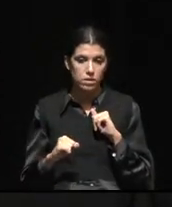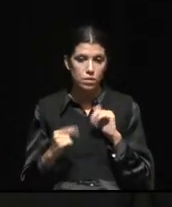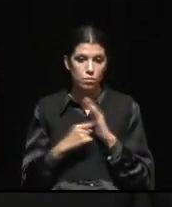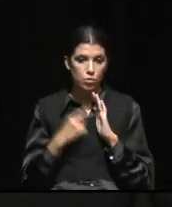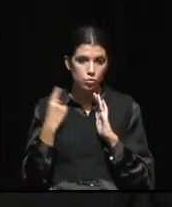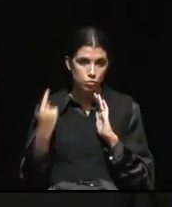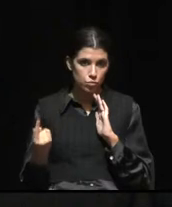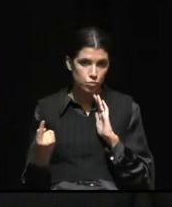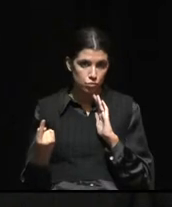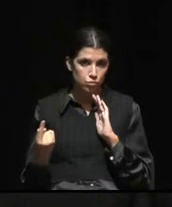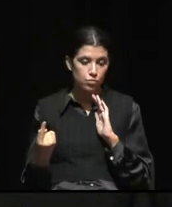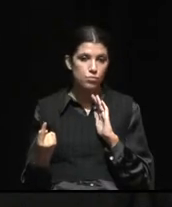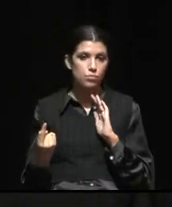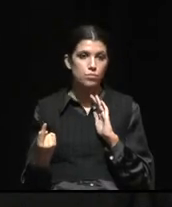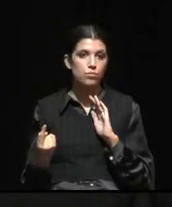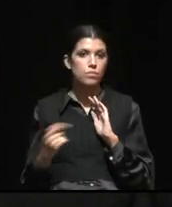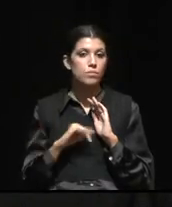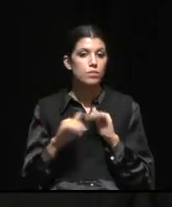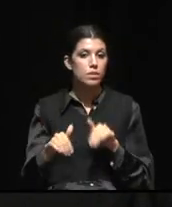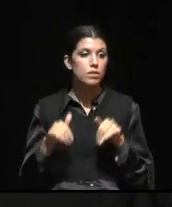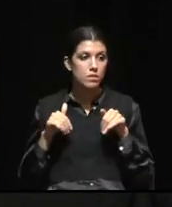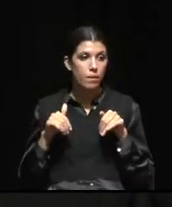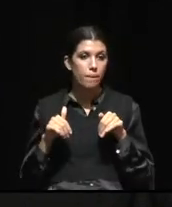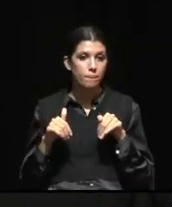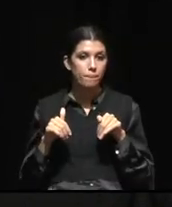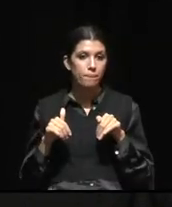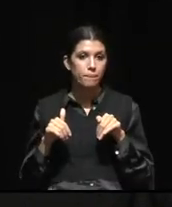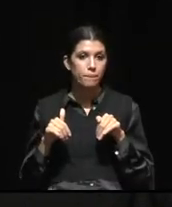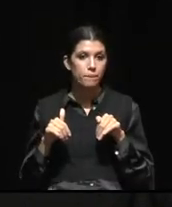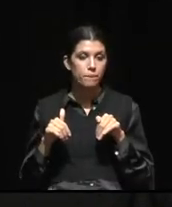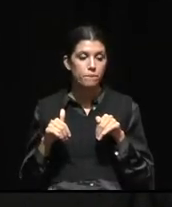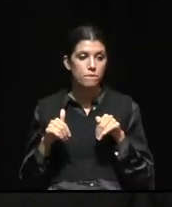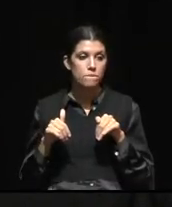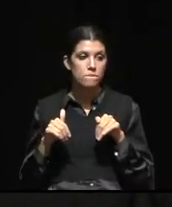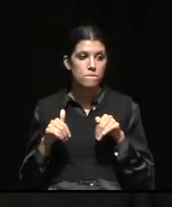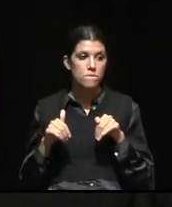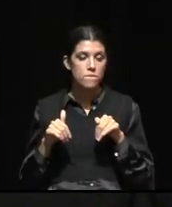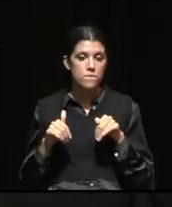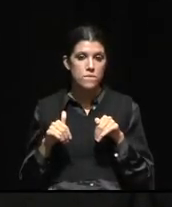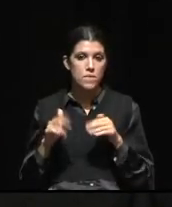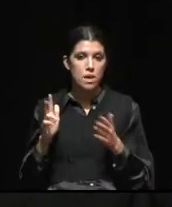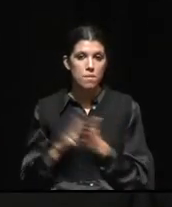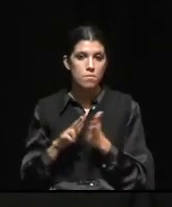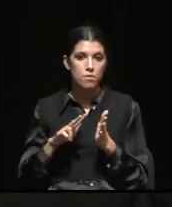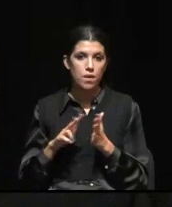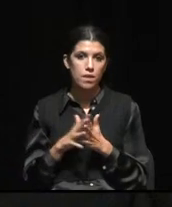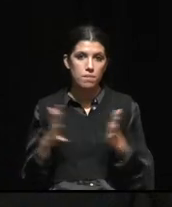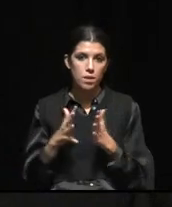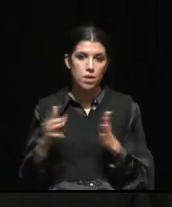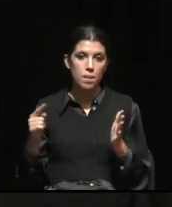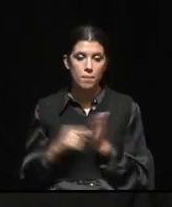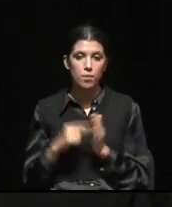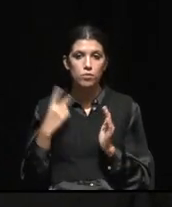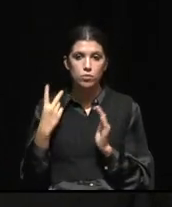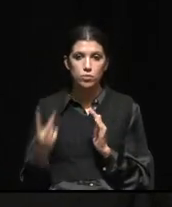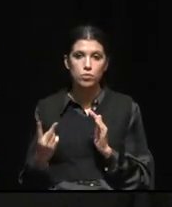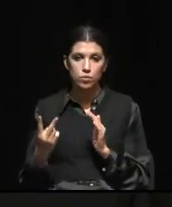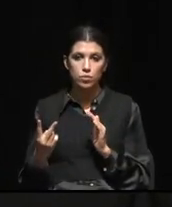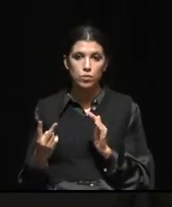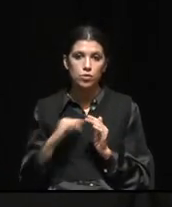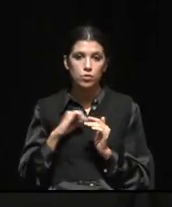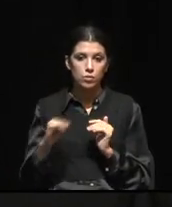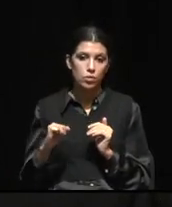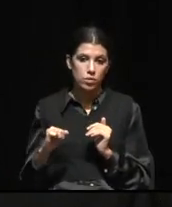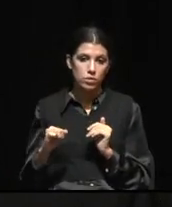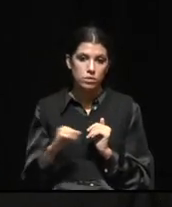um ok quem se abstém aprovado por maioria ponto do Vota